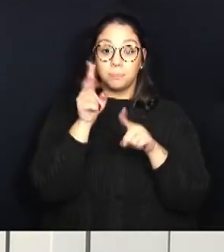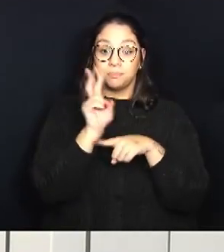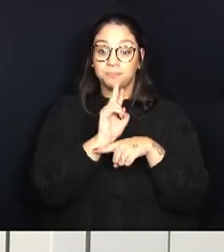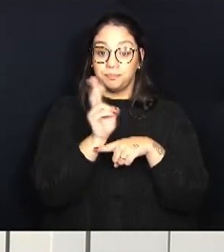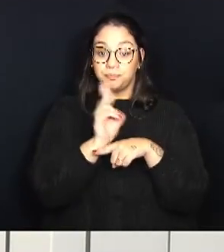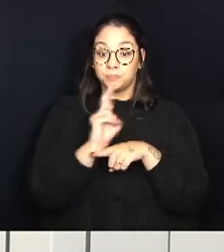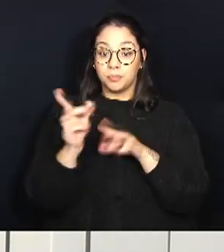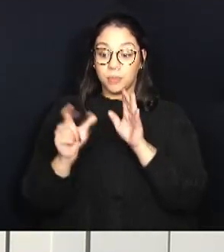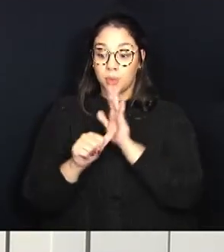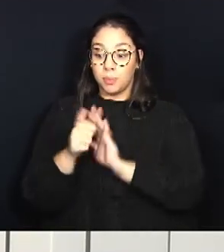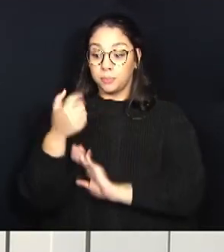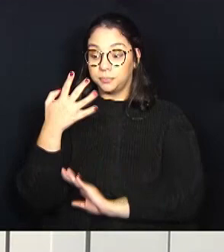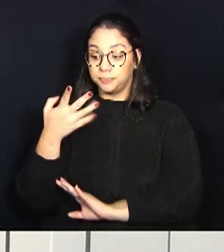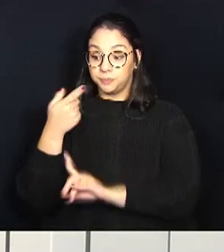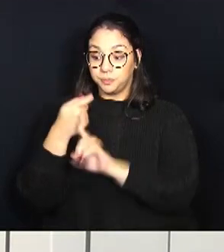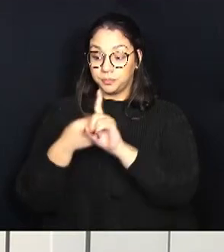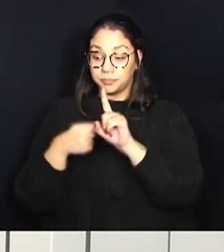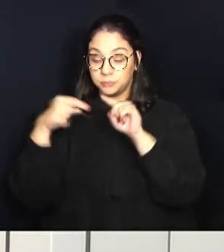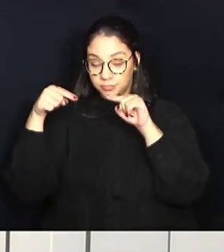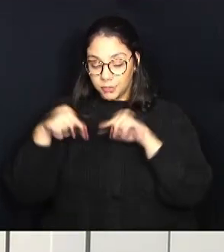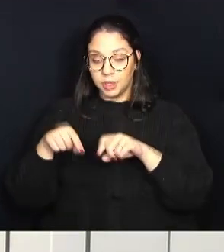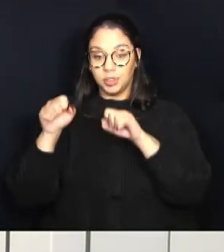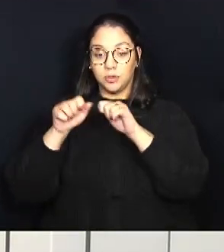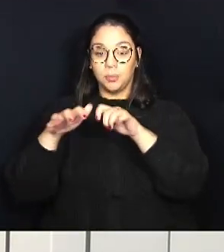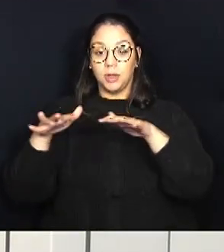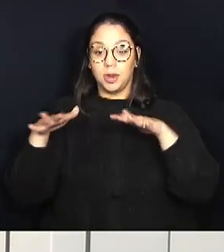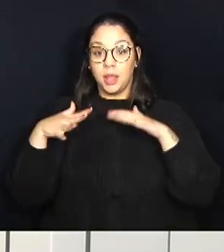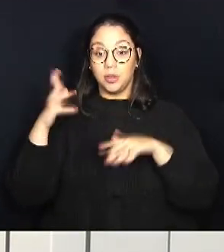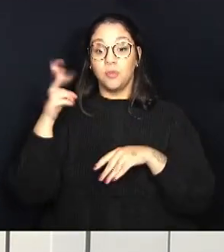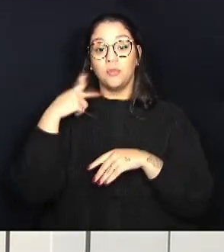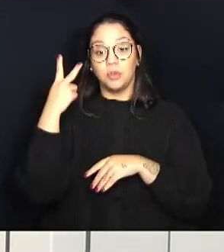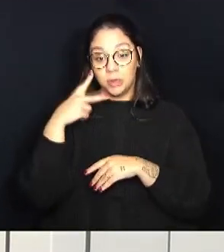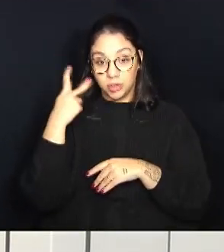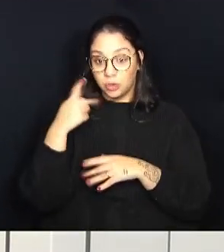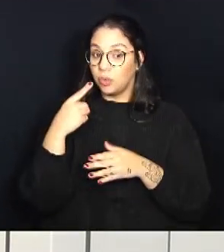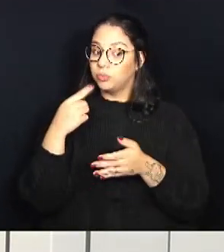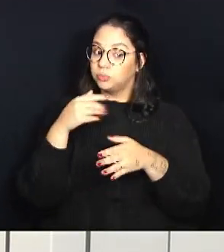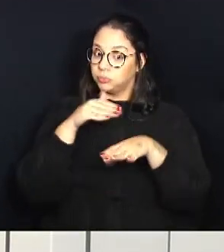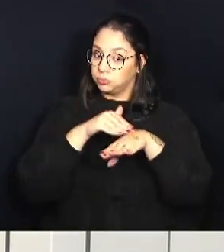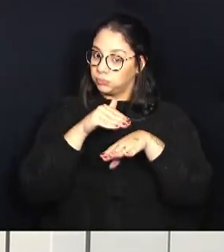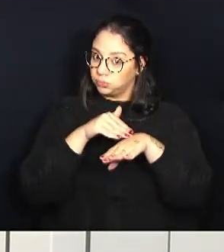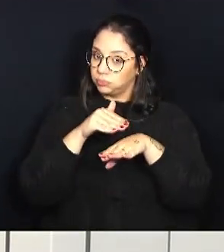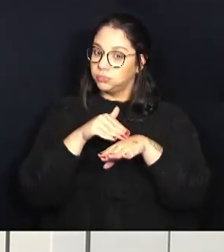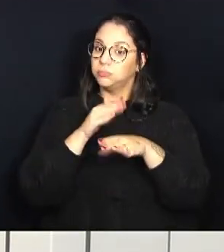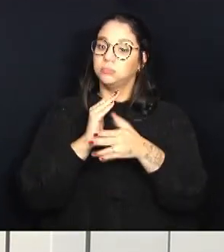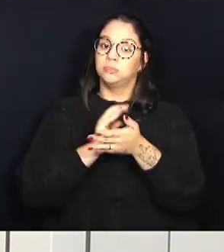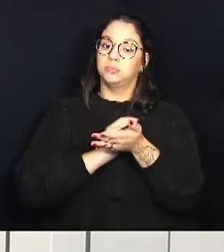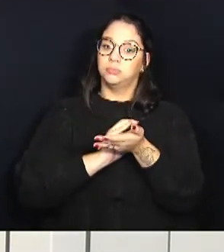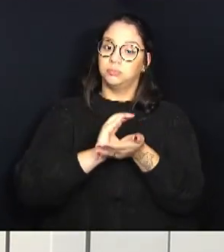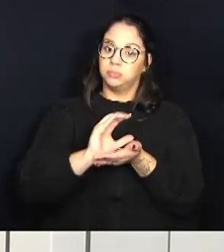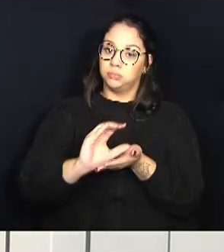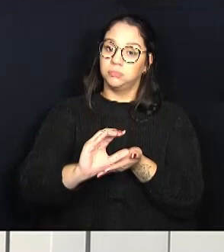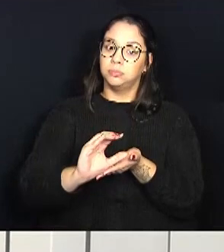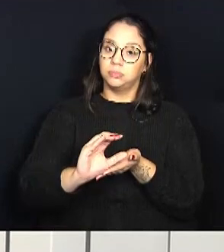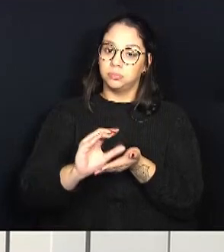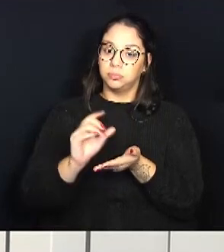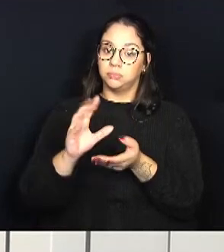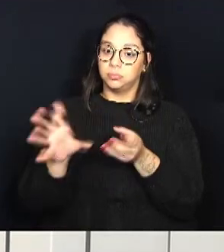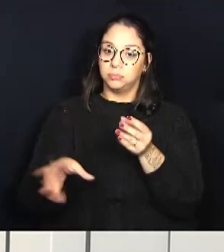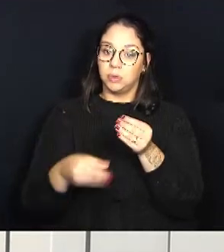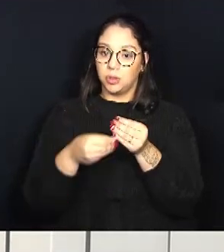primeiro quadrimestre aqui no plenário. E os vereadores cobraram os investimentos com verbas das